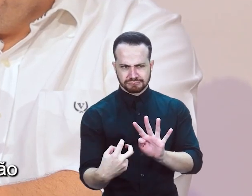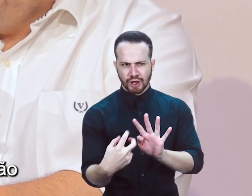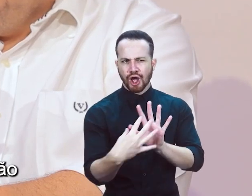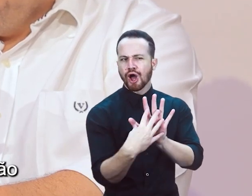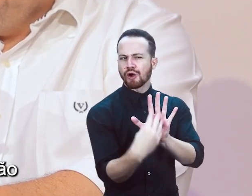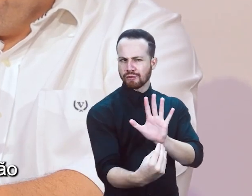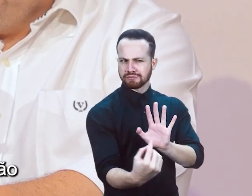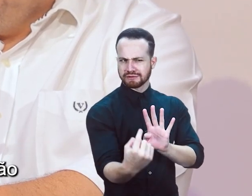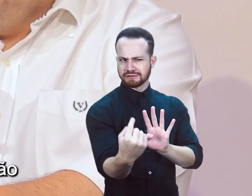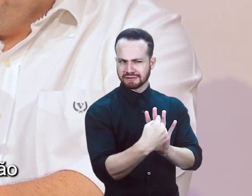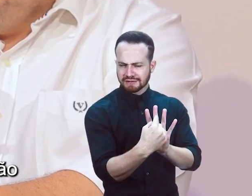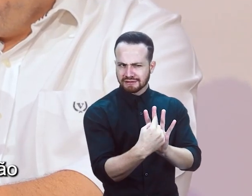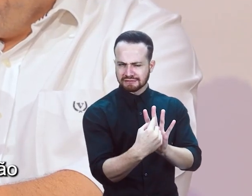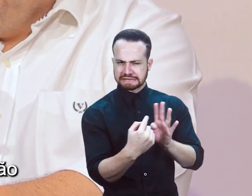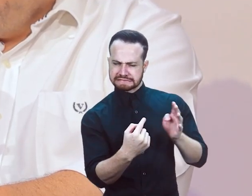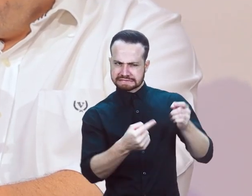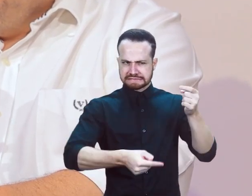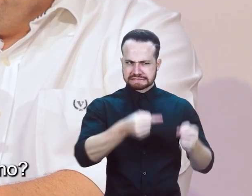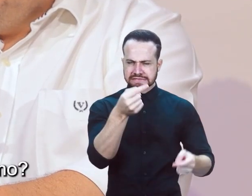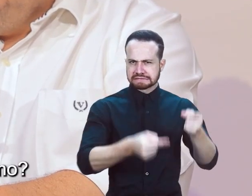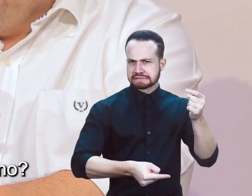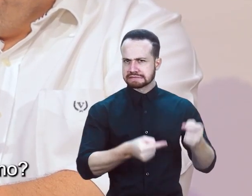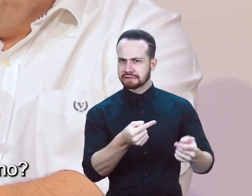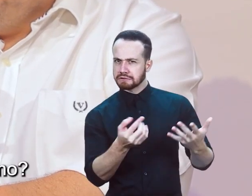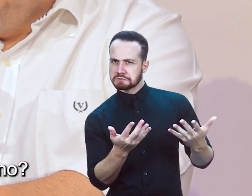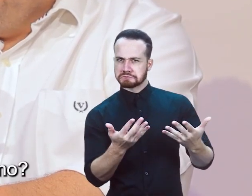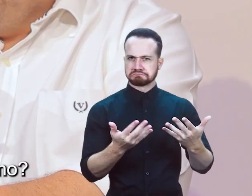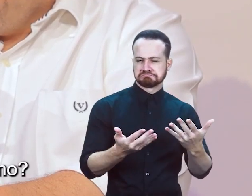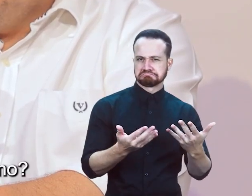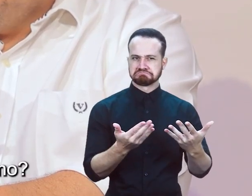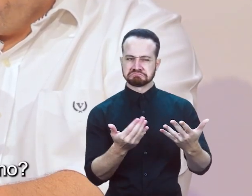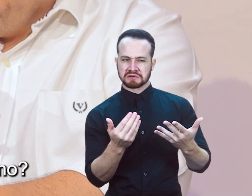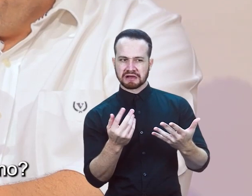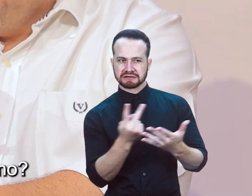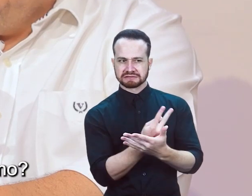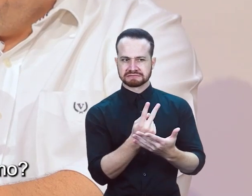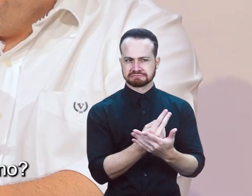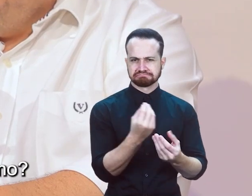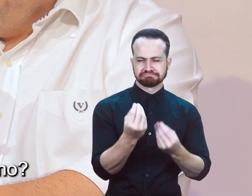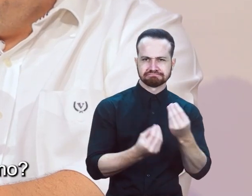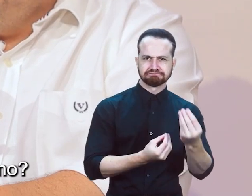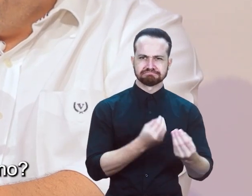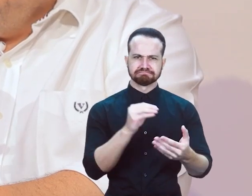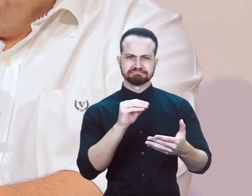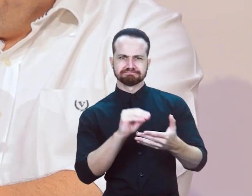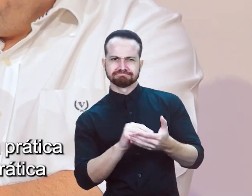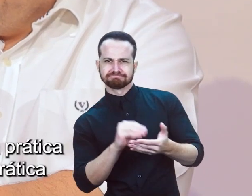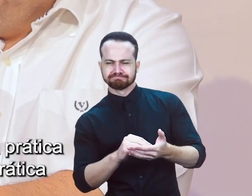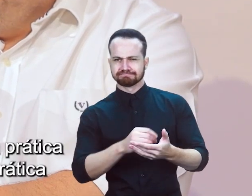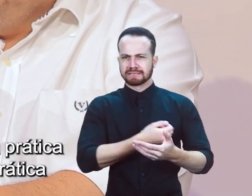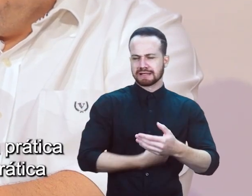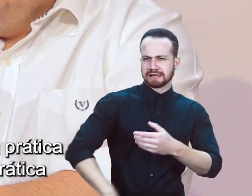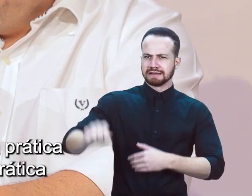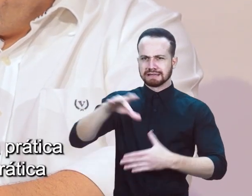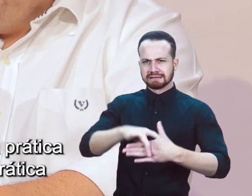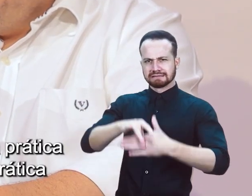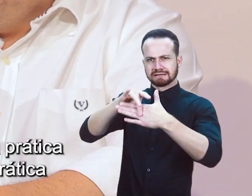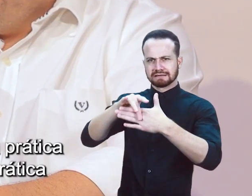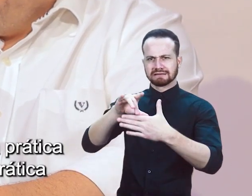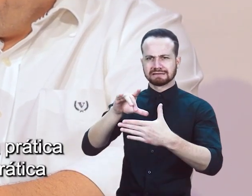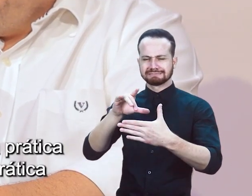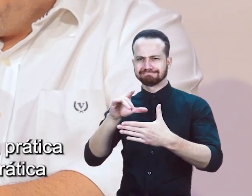fazendo esta discussão, ou sendo Luiz Gama do passado, com ativismo, não é, com luta,